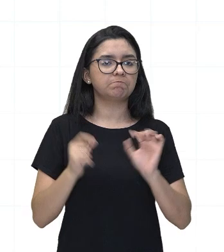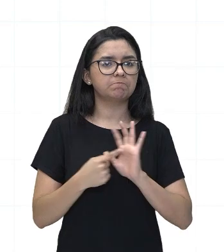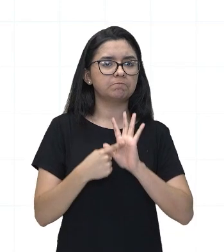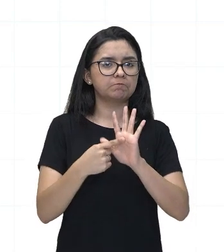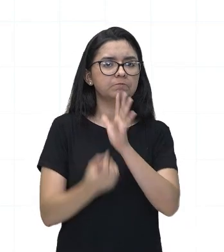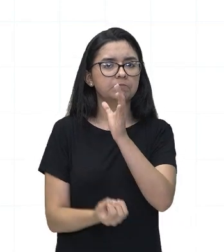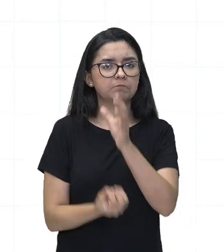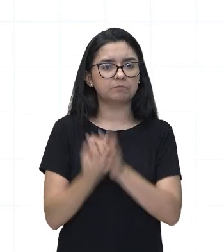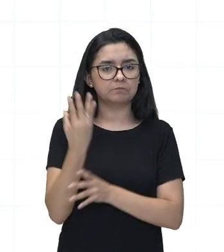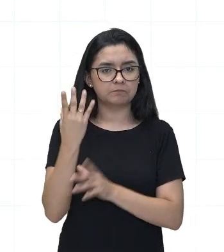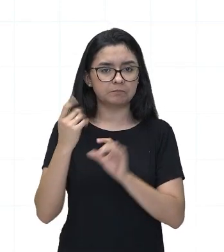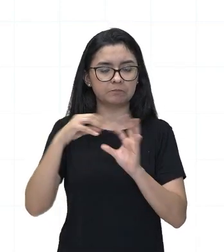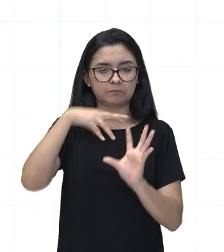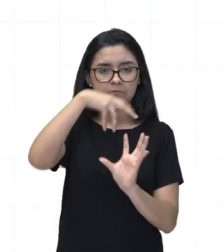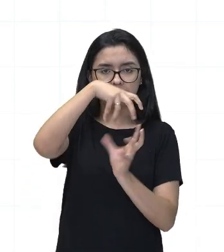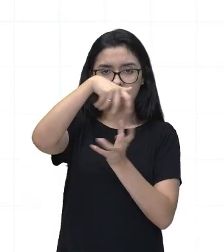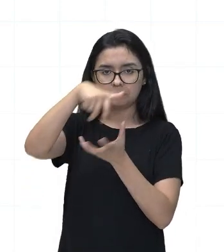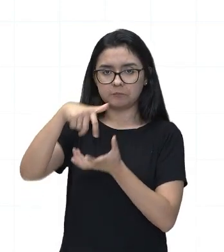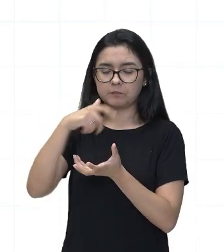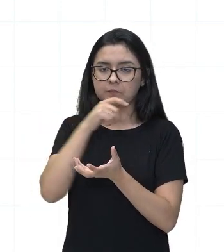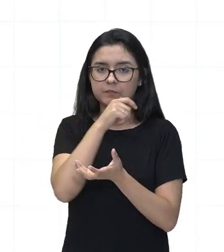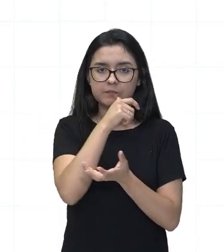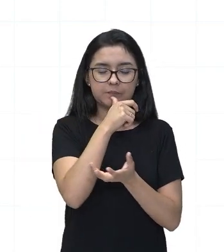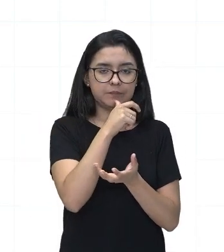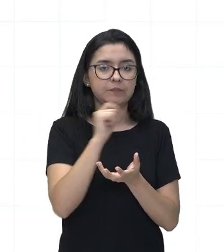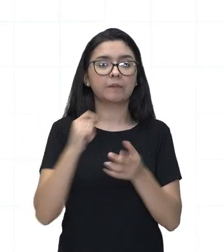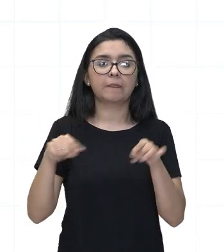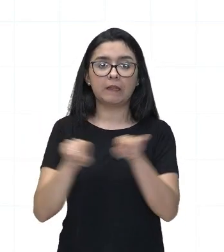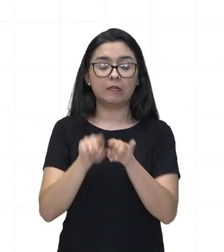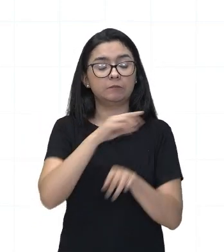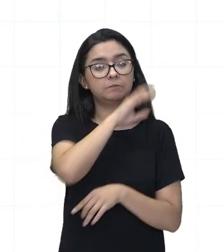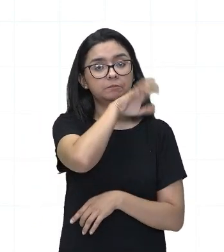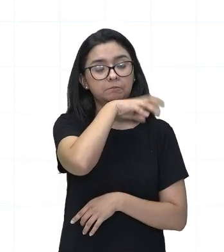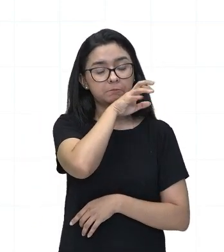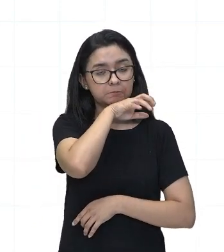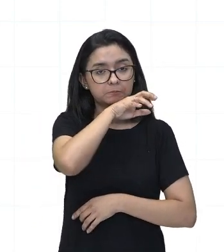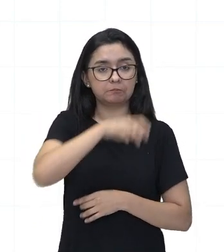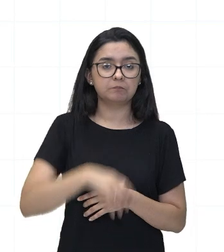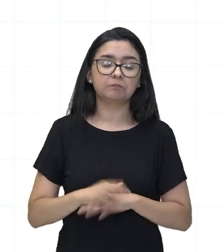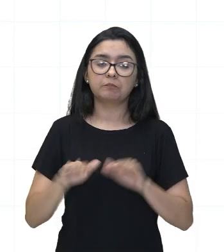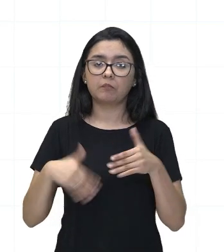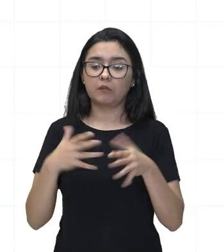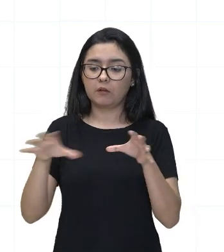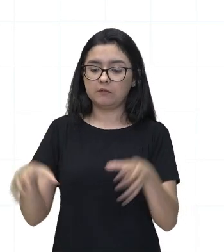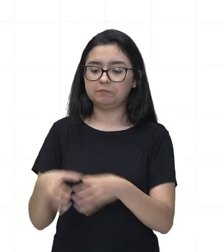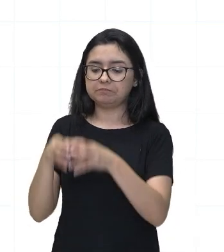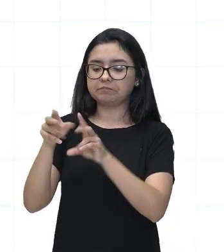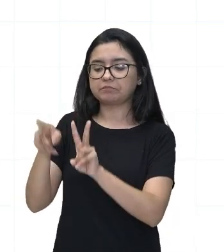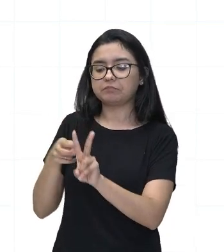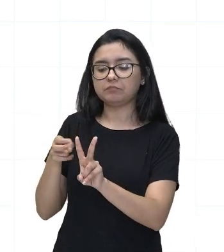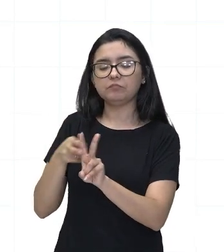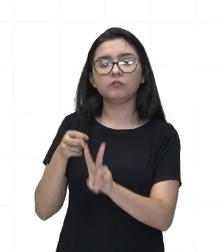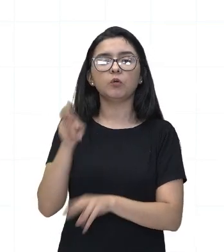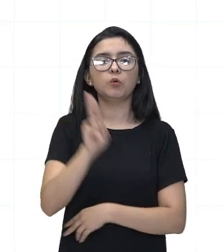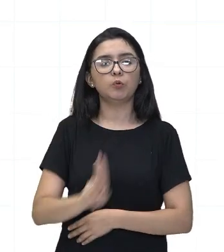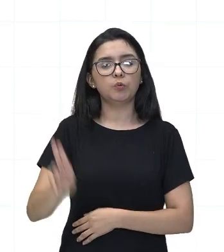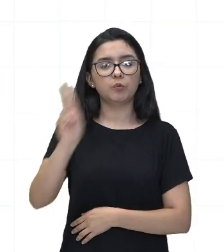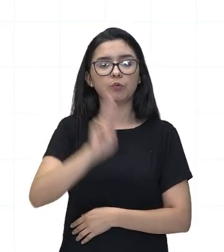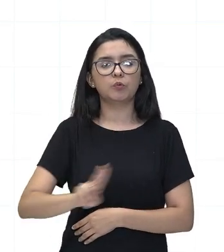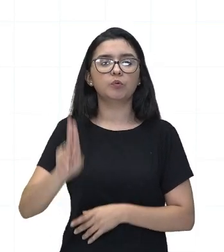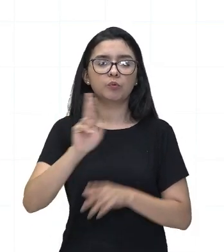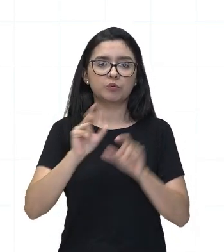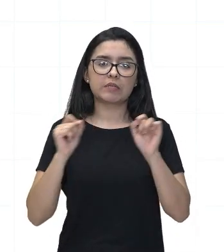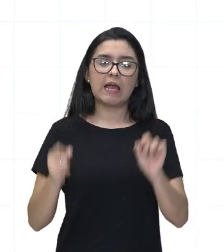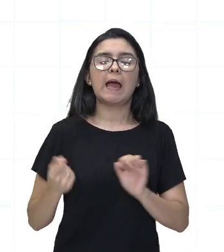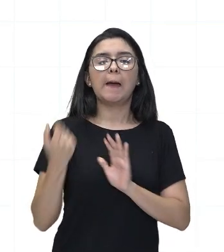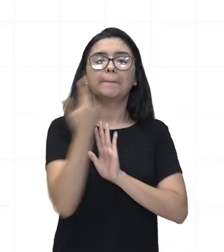da humanidade e aos animais. Então, os indígenas, eles utilizam muito grafismo